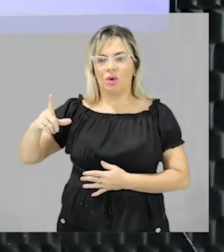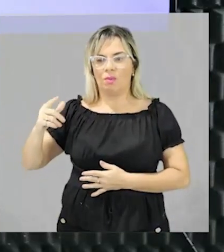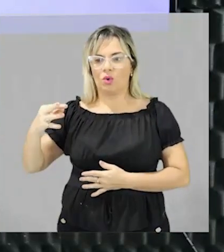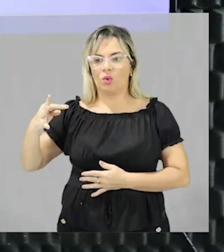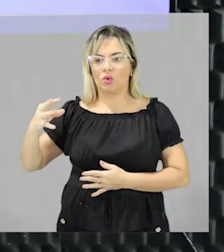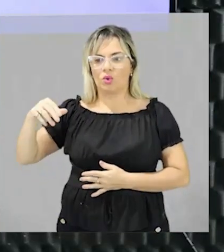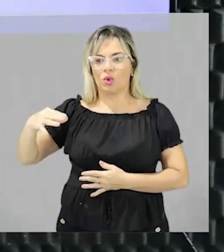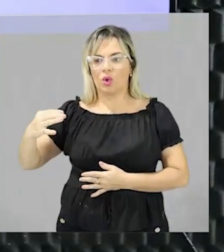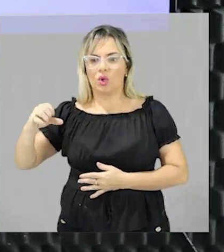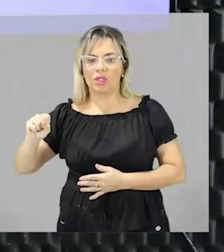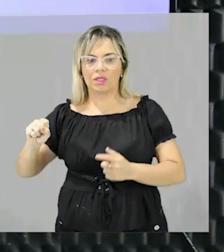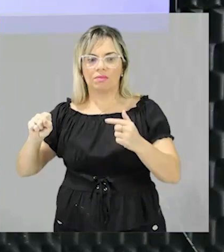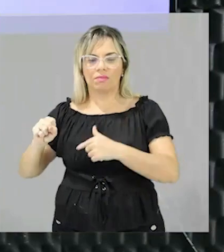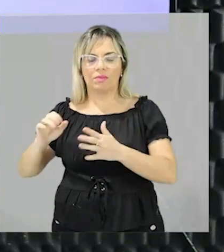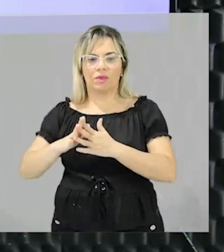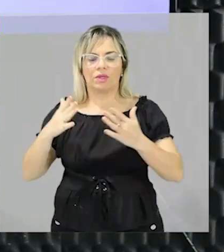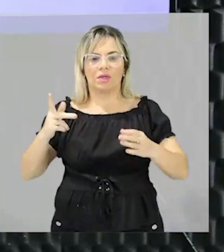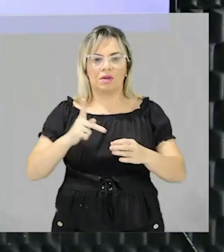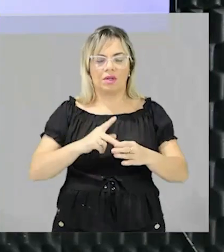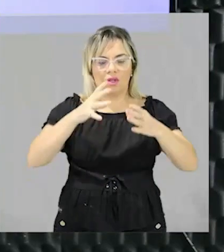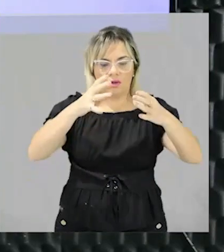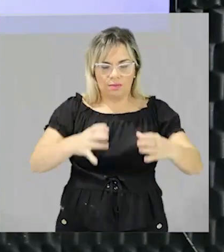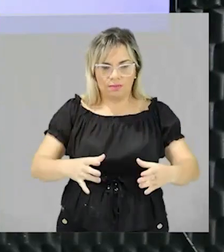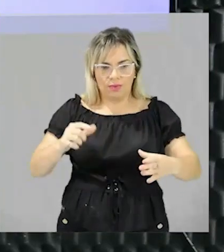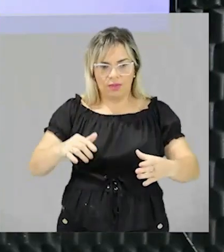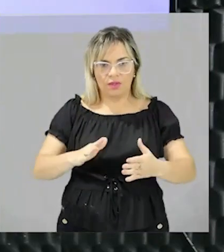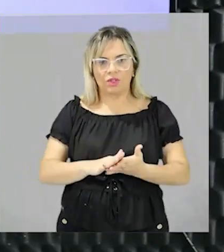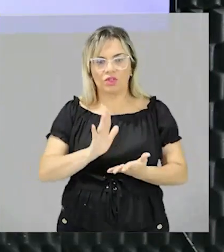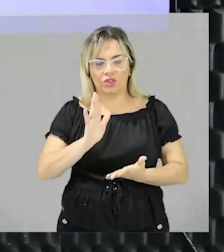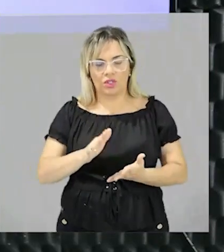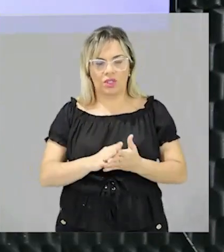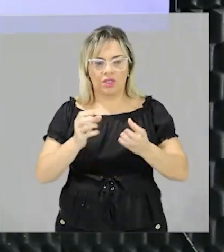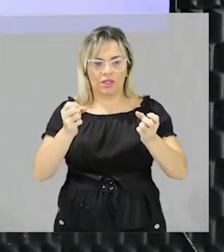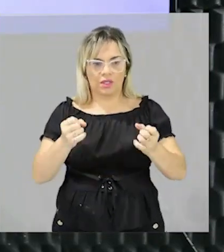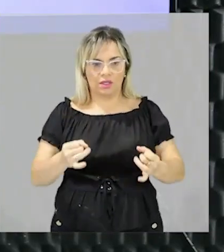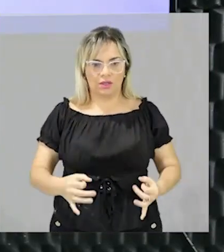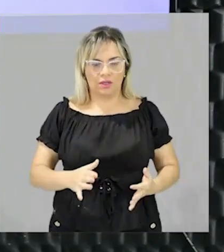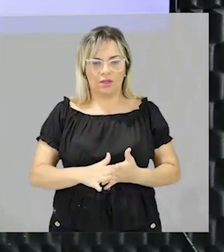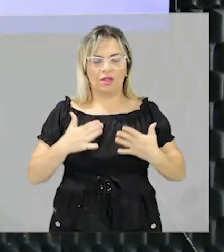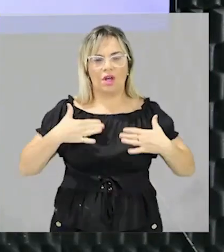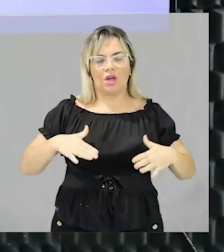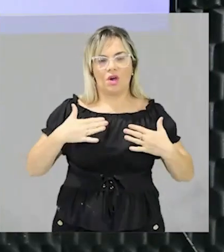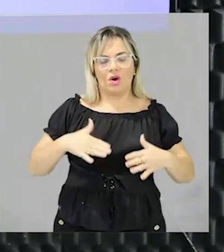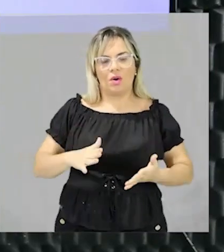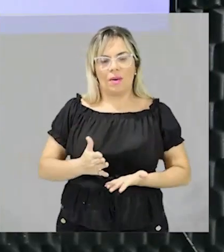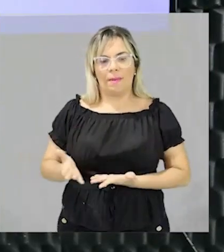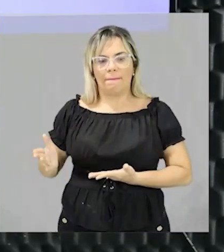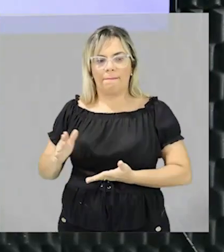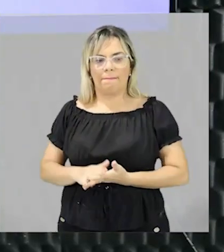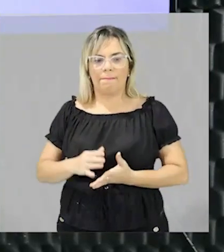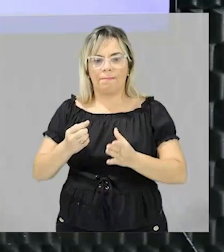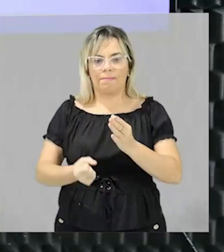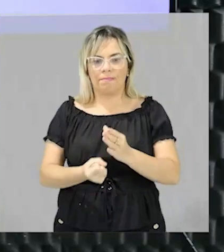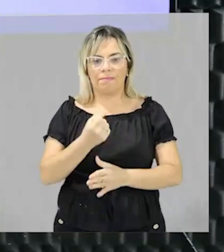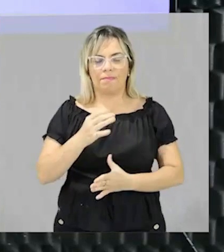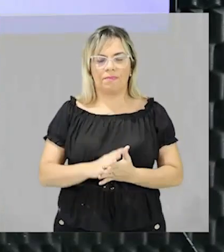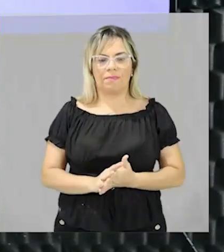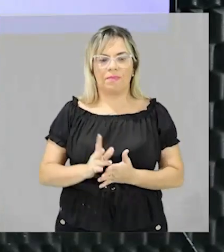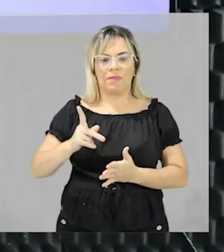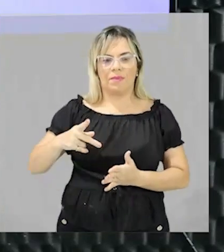magmático-plutônicas, tá? É onde a rocha ela vai se consolidar. A gente vai falar sobre isso na aula de rochas, fica tranquilo. Formadas em